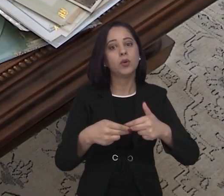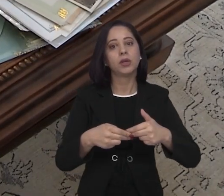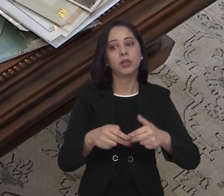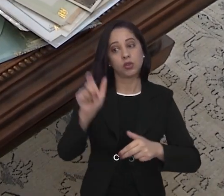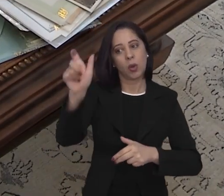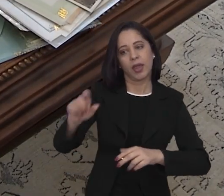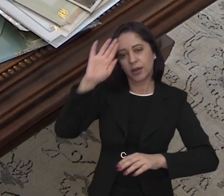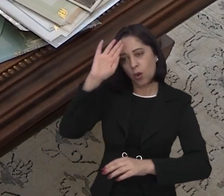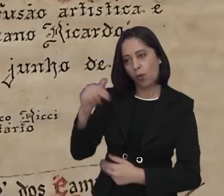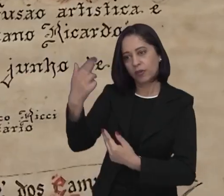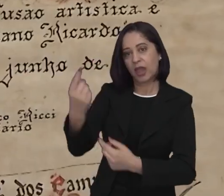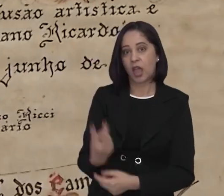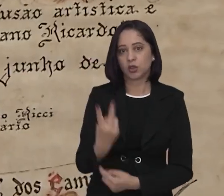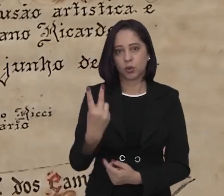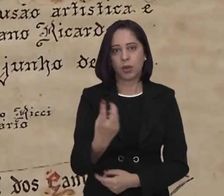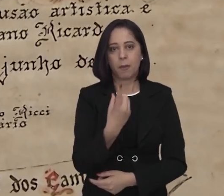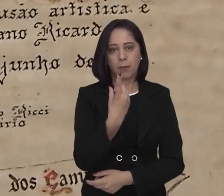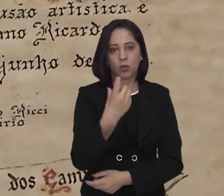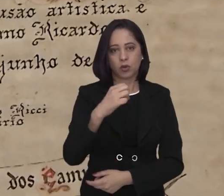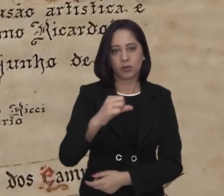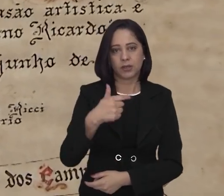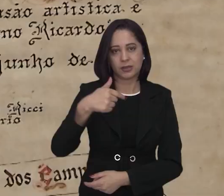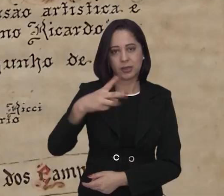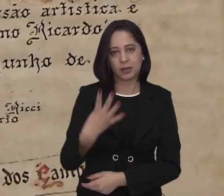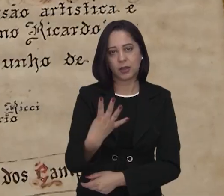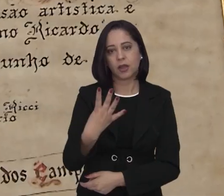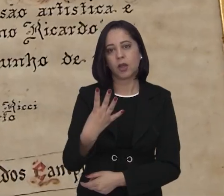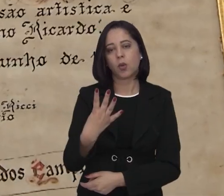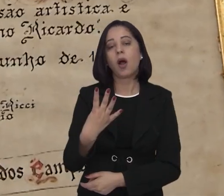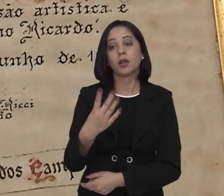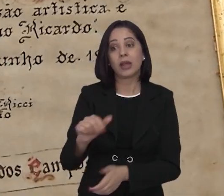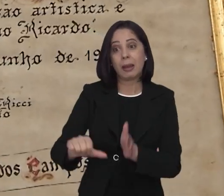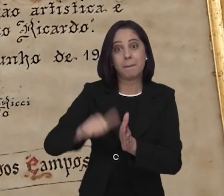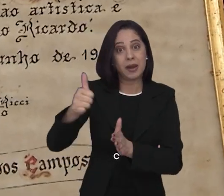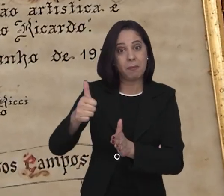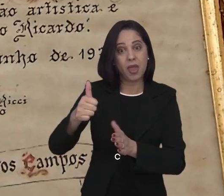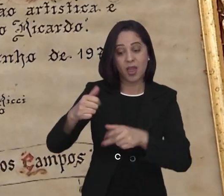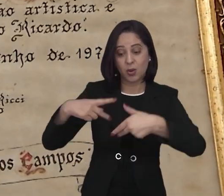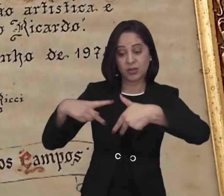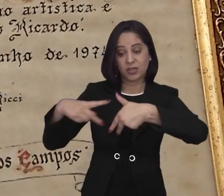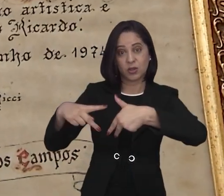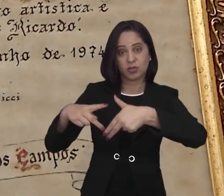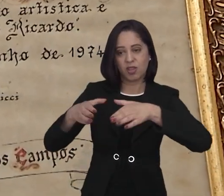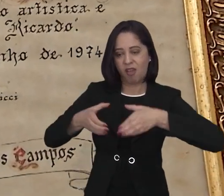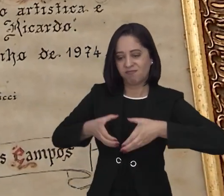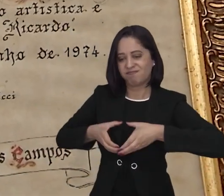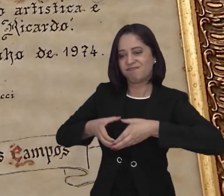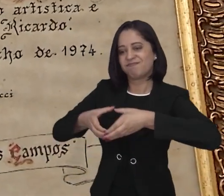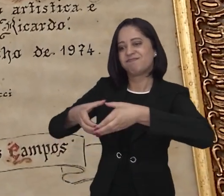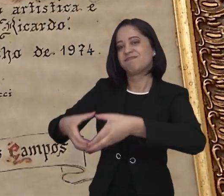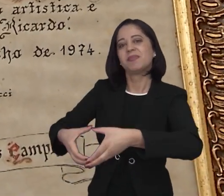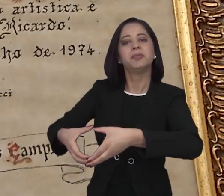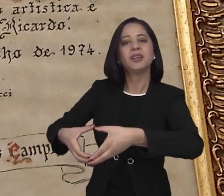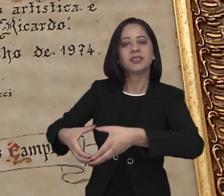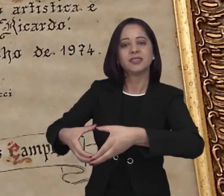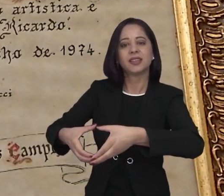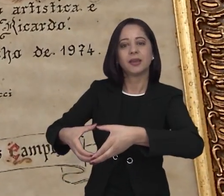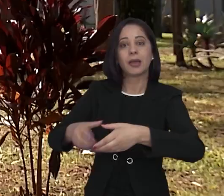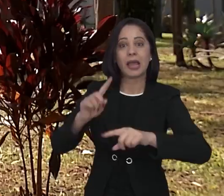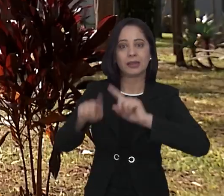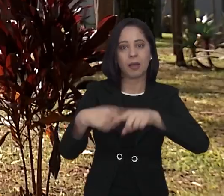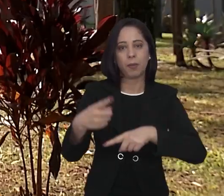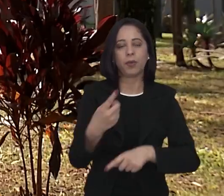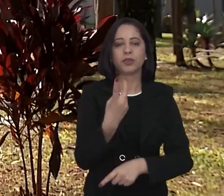com 2 honrarias. Em 1974, ele foi o primeiro joseense a receber a medalha Cassiano